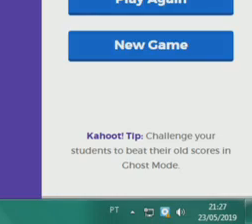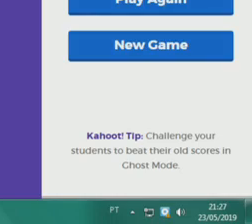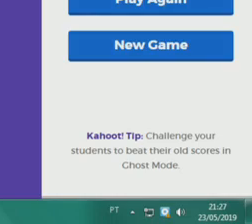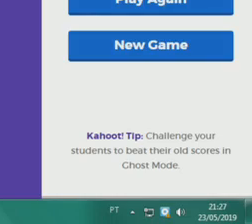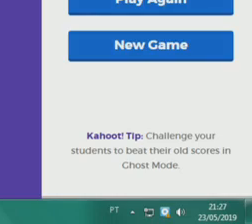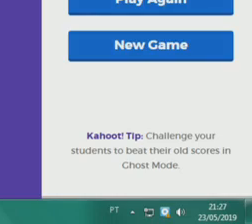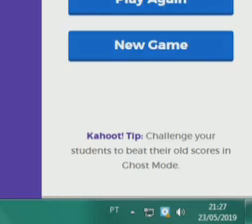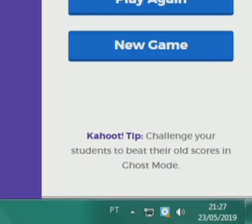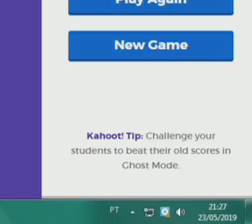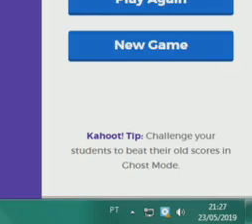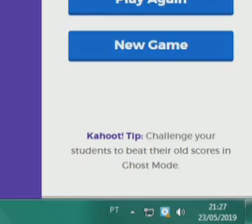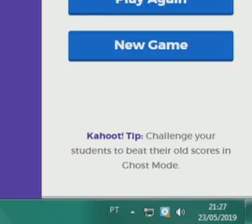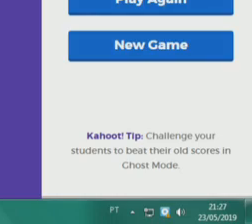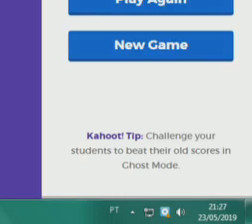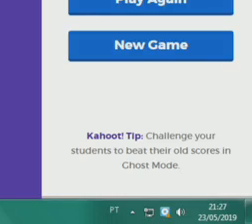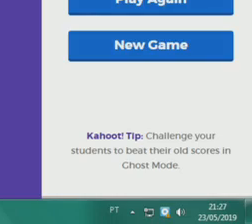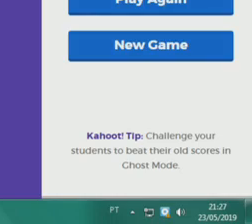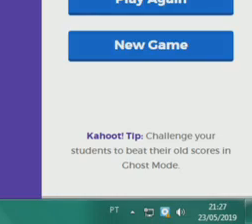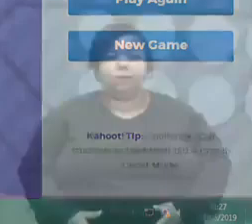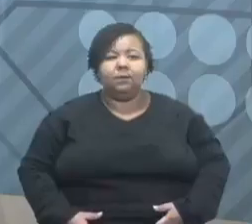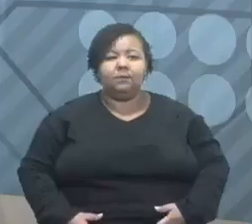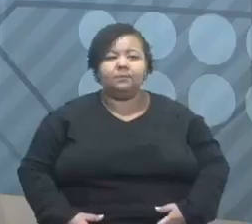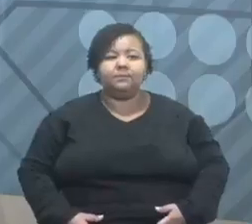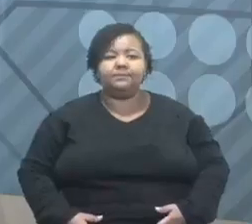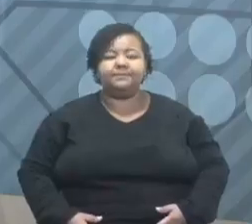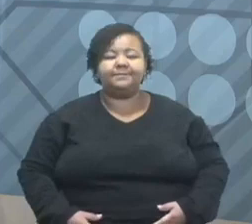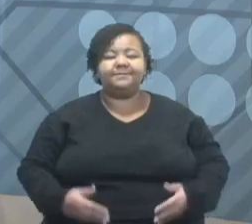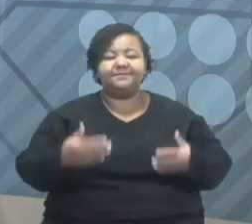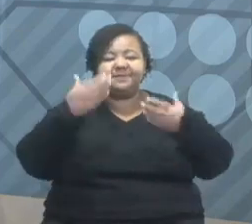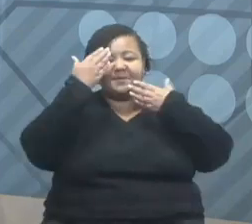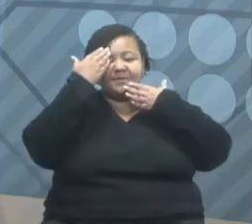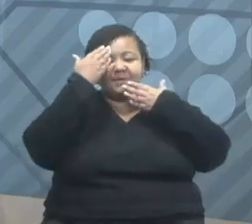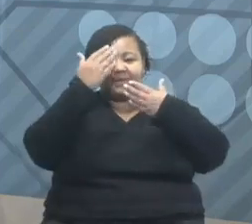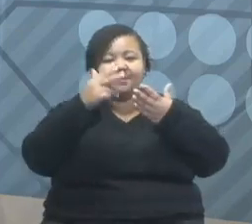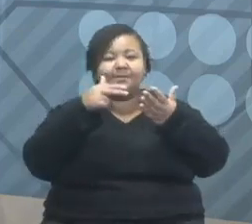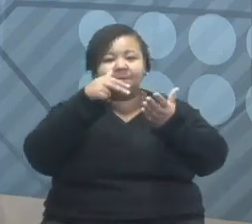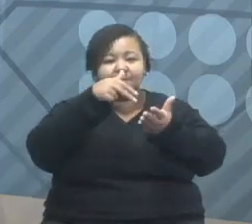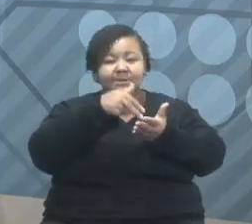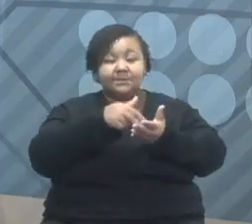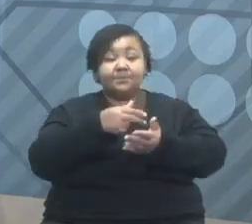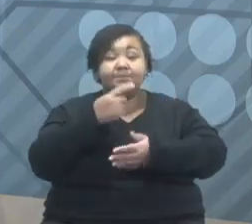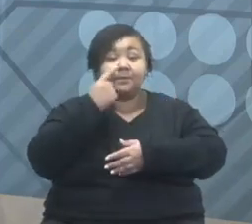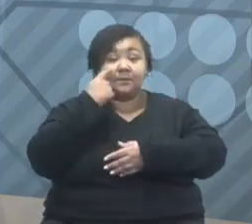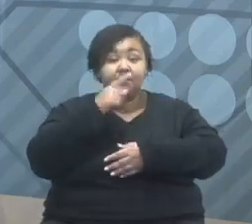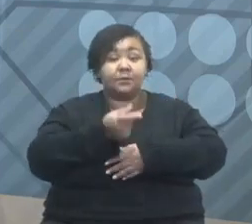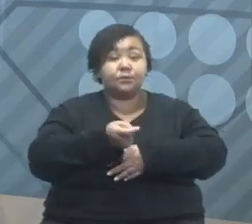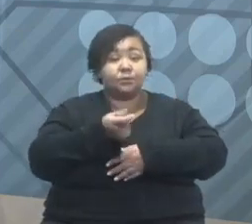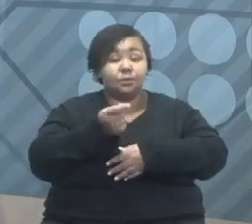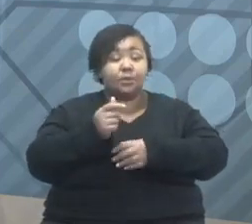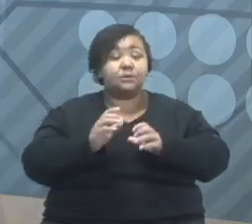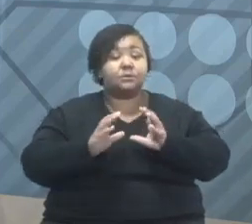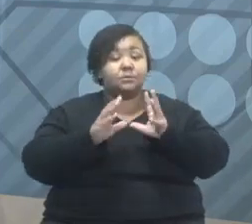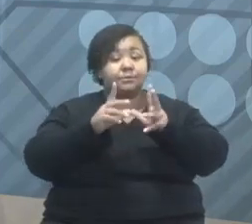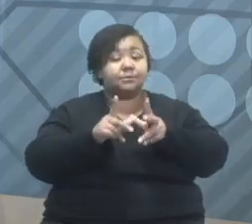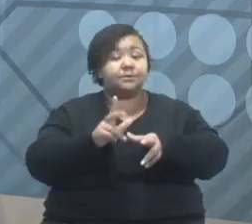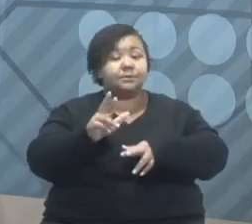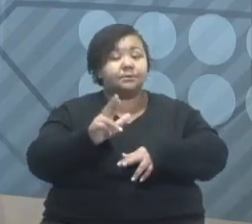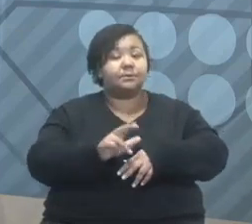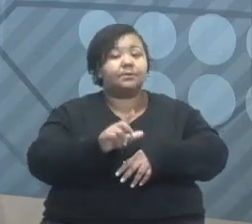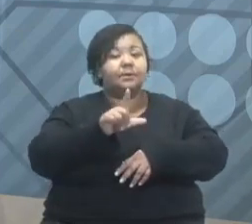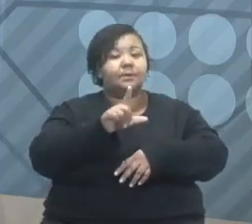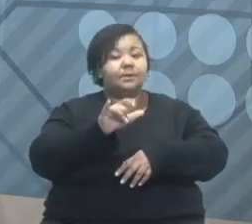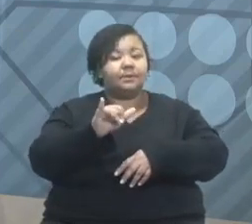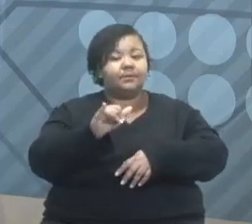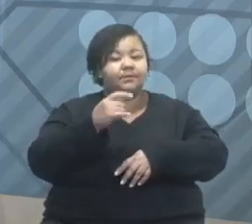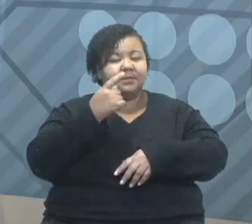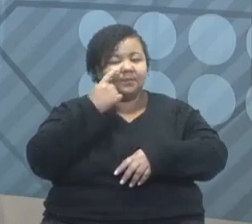situação dos nossos resultados. Então obrigada pela sua participação. Então vejam, a grande maioria falou que é linearmente independente.